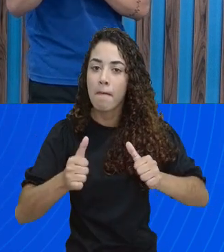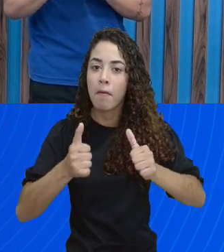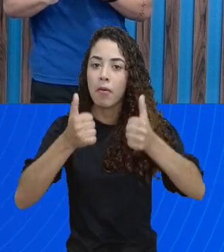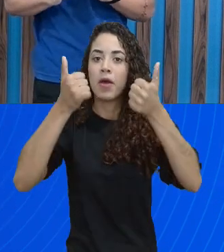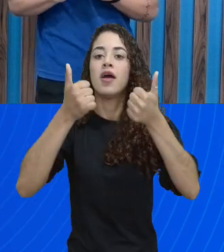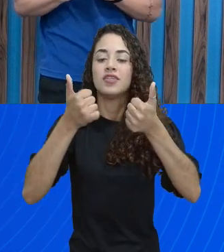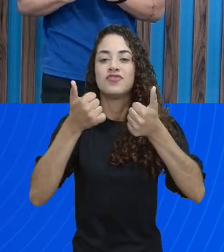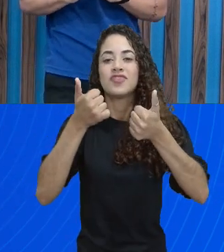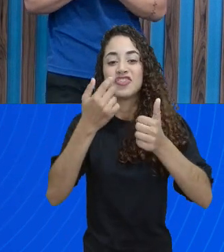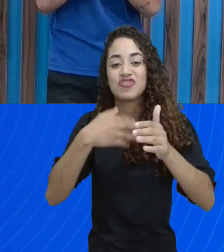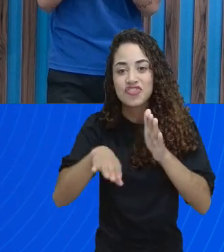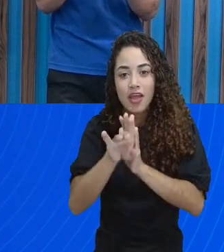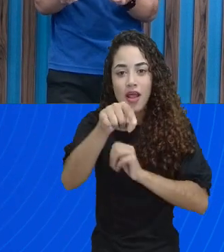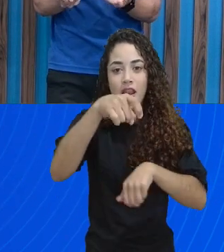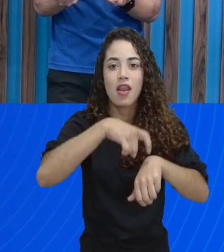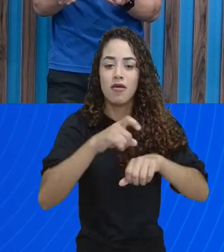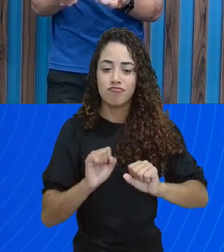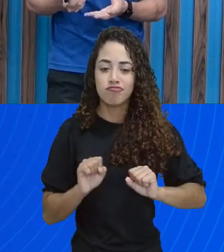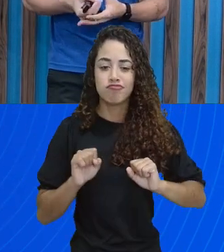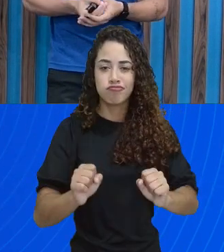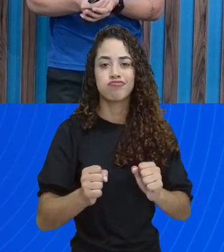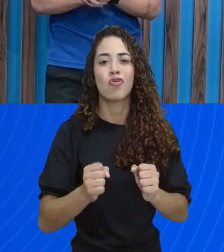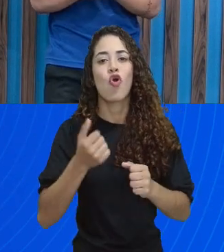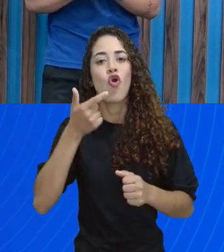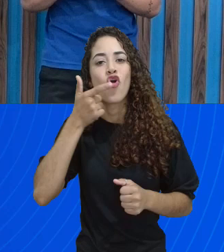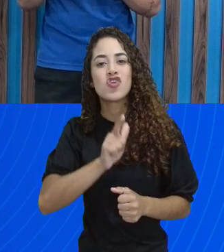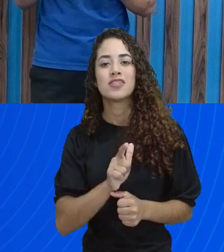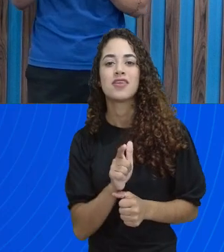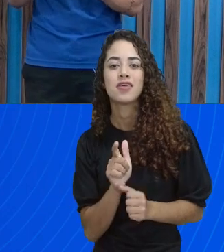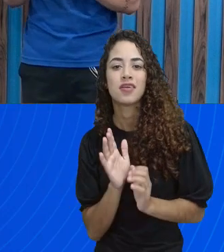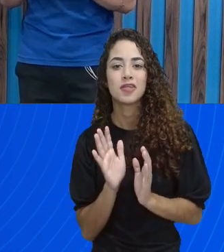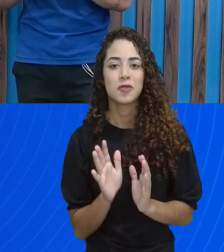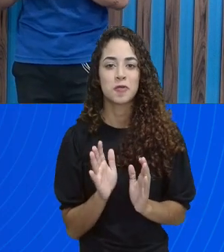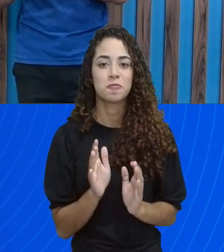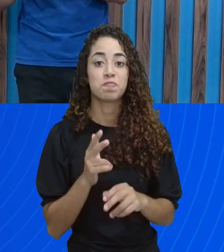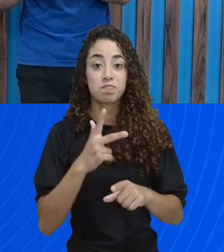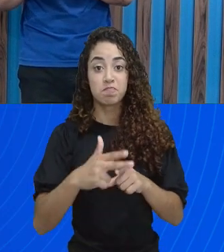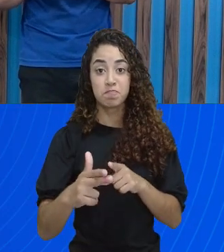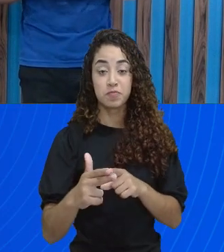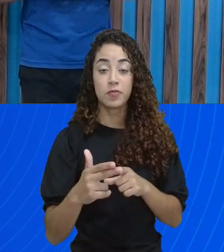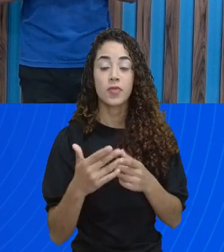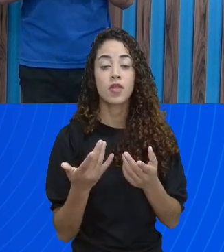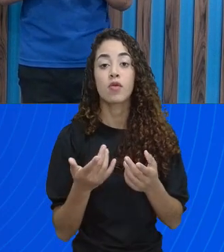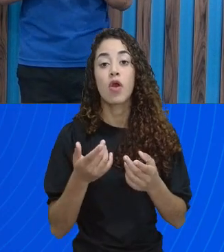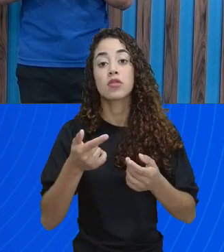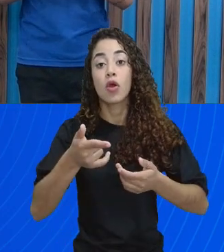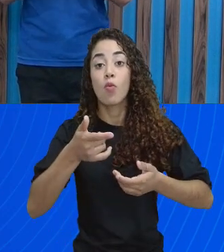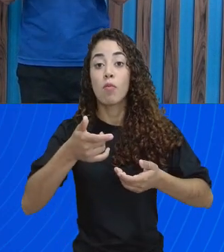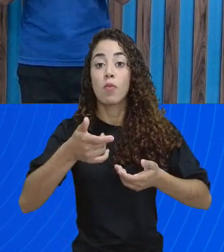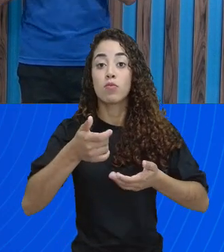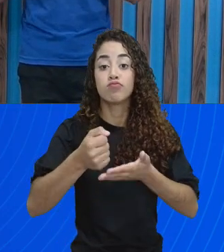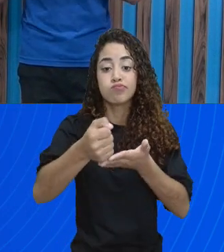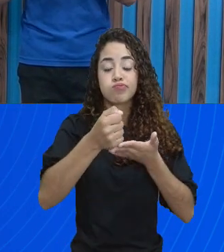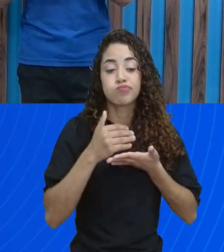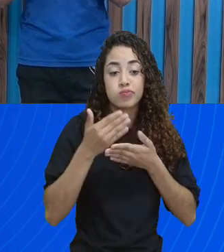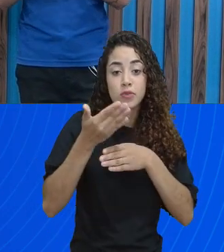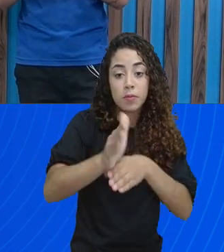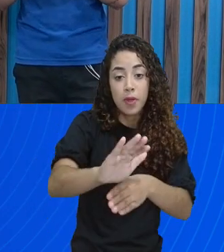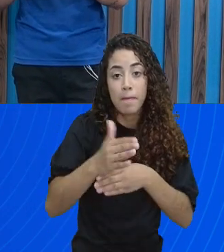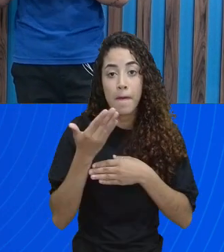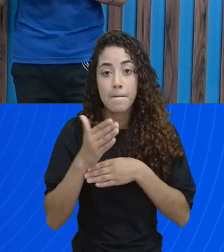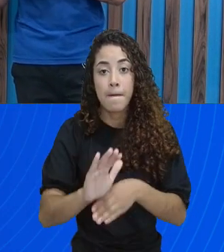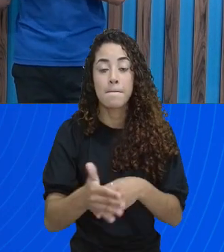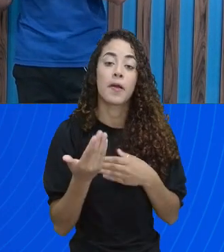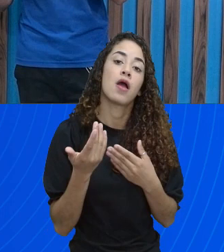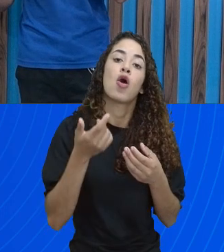lá na competição com o melhor desempenho. Então, essa cooperação, ela acontece tanto com essa parte